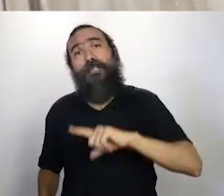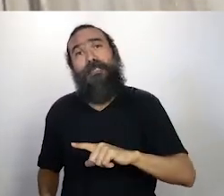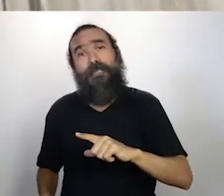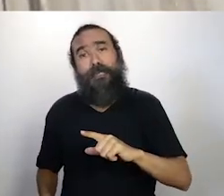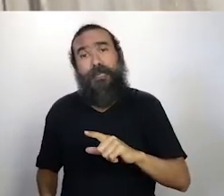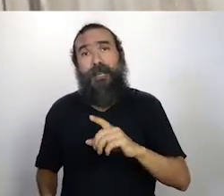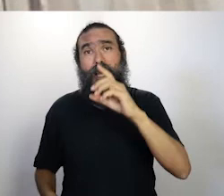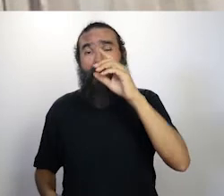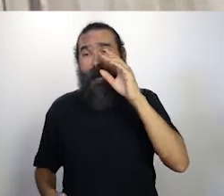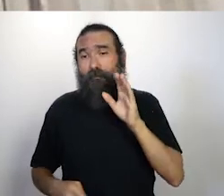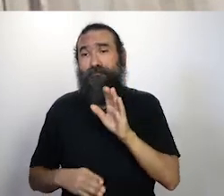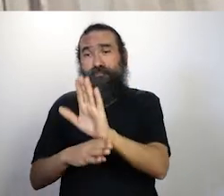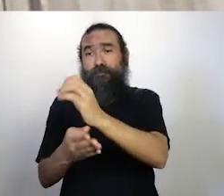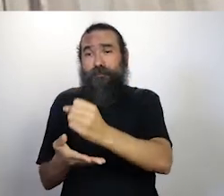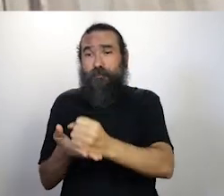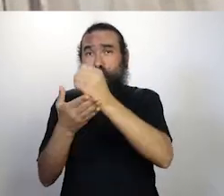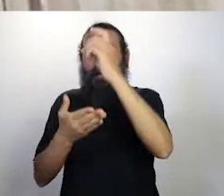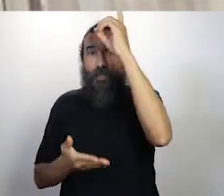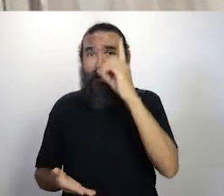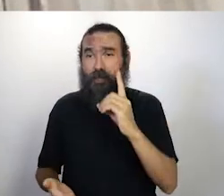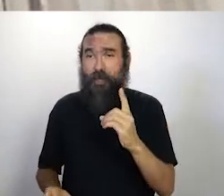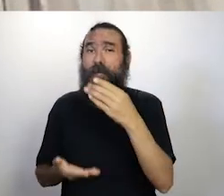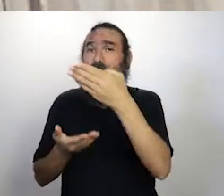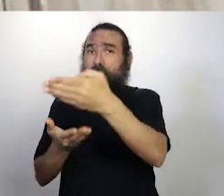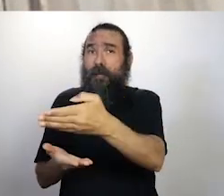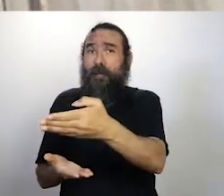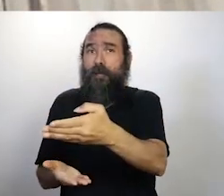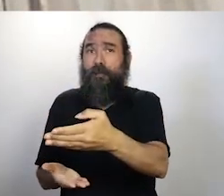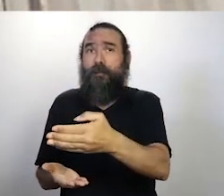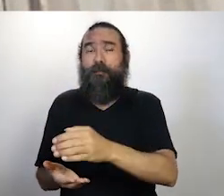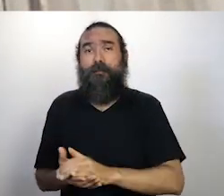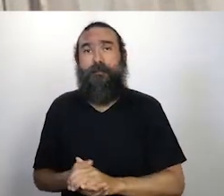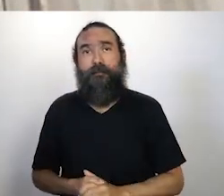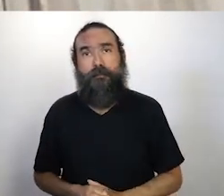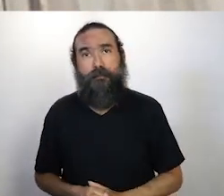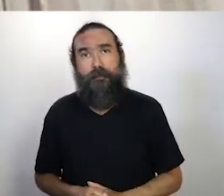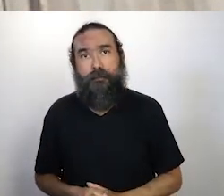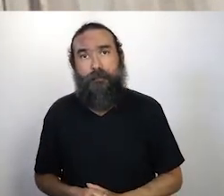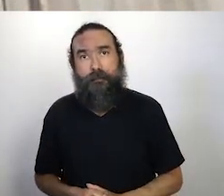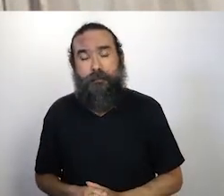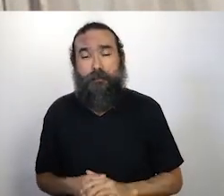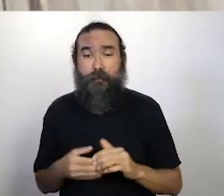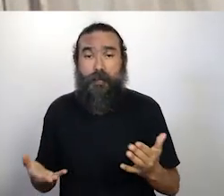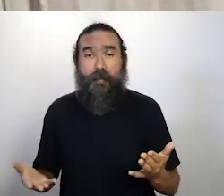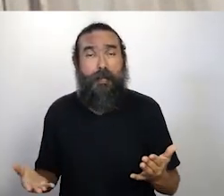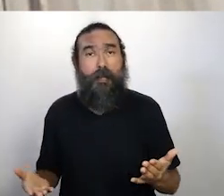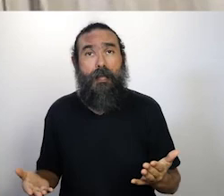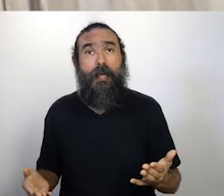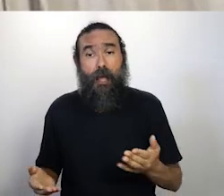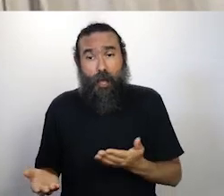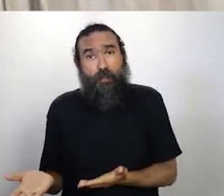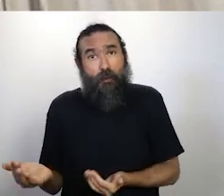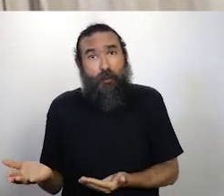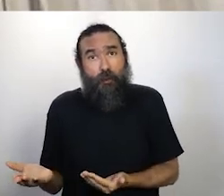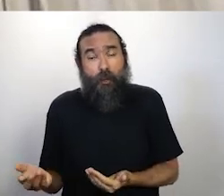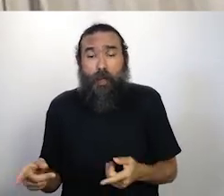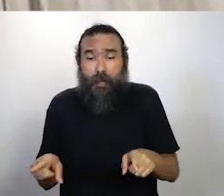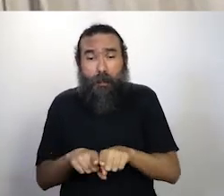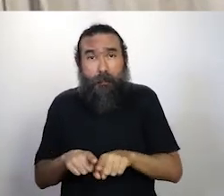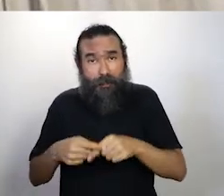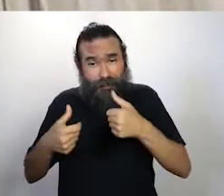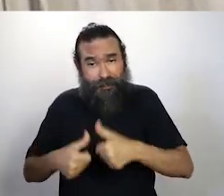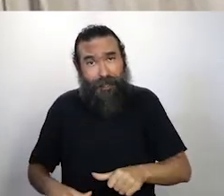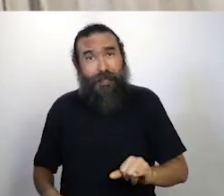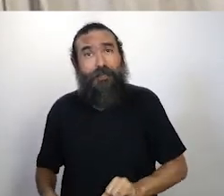em tese ou na forma legal ou na perspectiva filosófica. E não só isso, as juventudes elas também sofrem com uma série de outros desafios sociais.